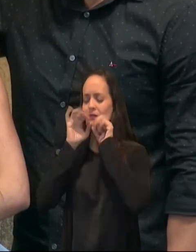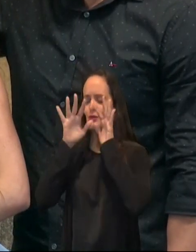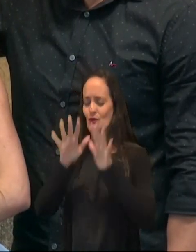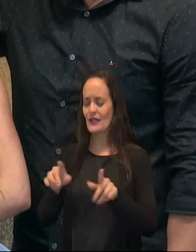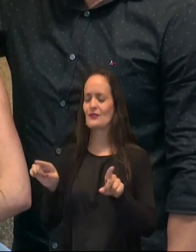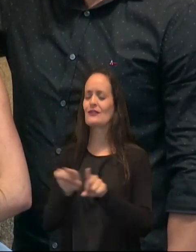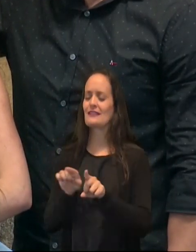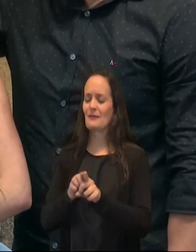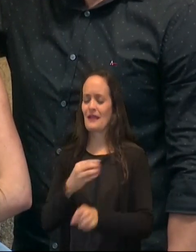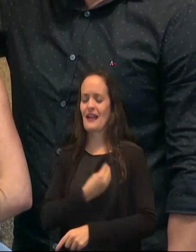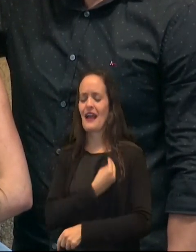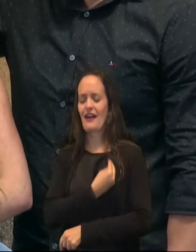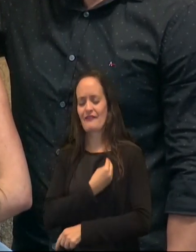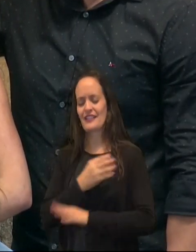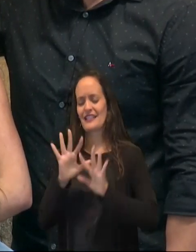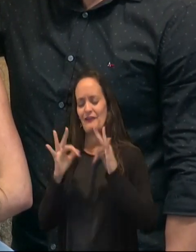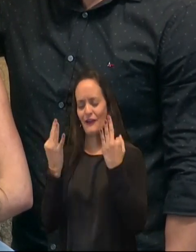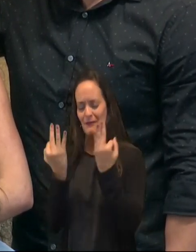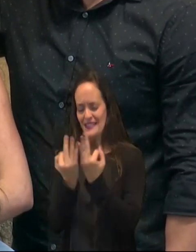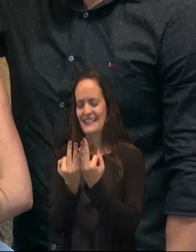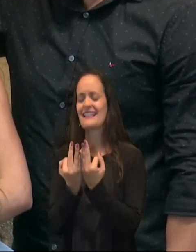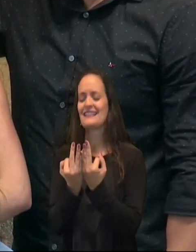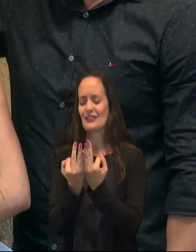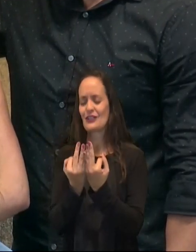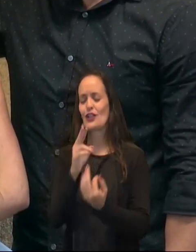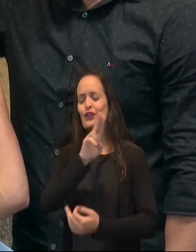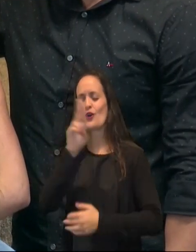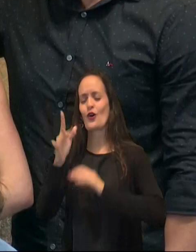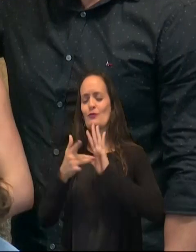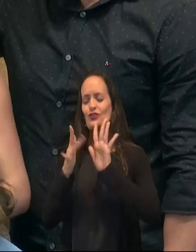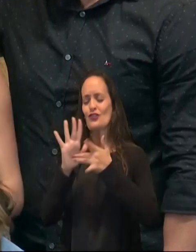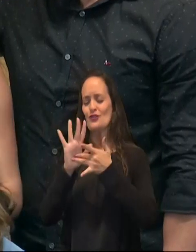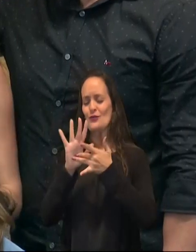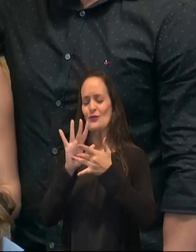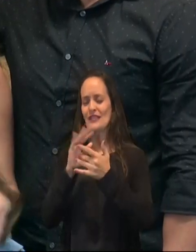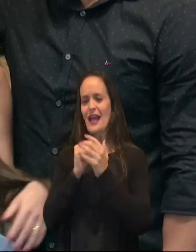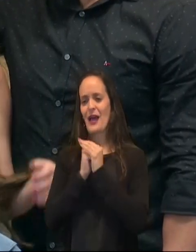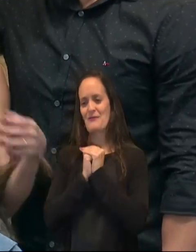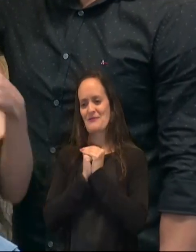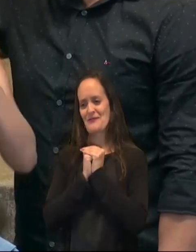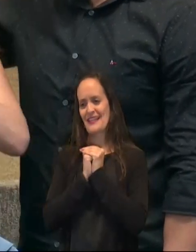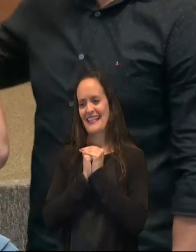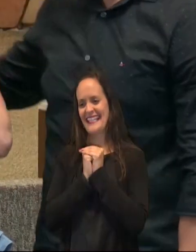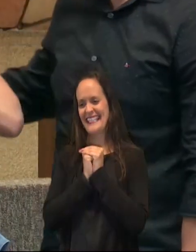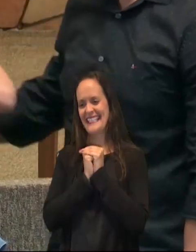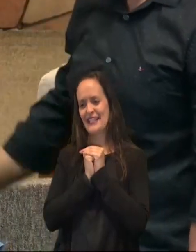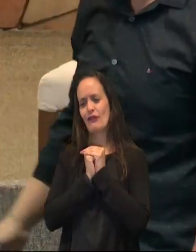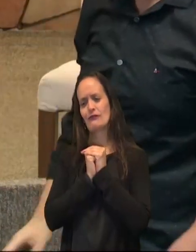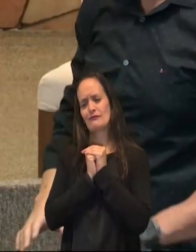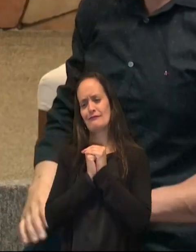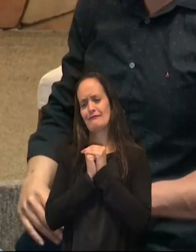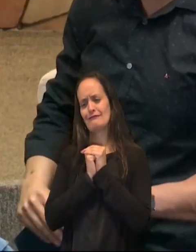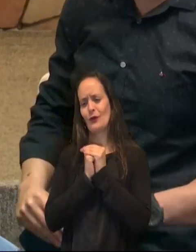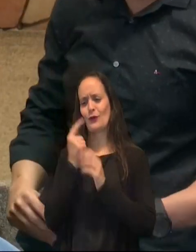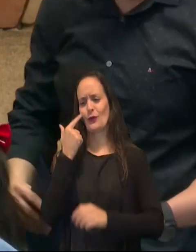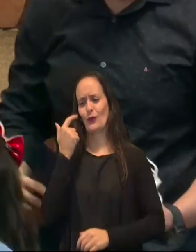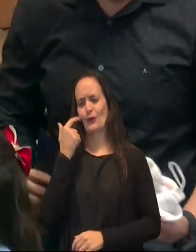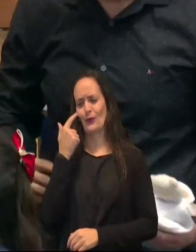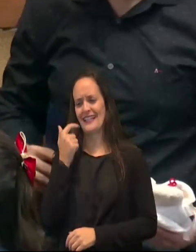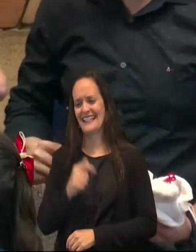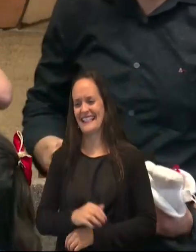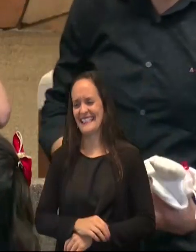também na vida da sua família e da sociedade. Em nome de Jesus. Amém. Toma o Bento, irmão.